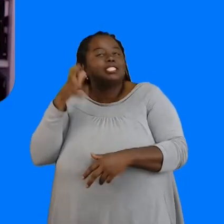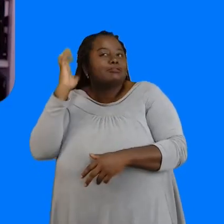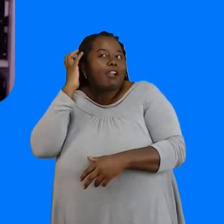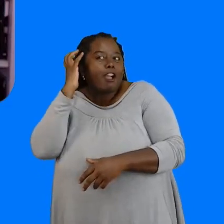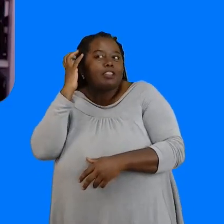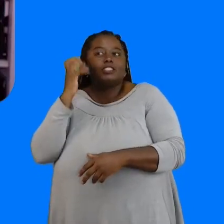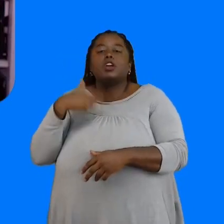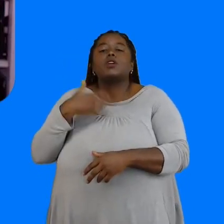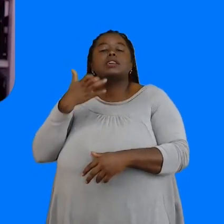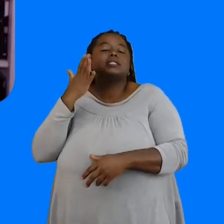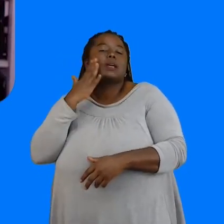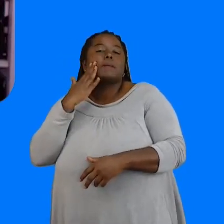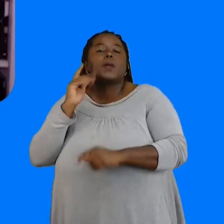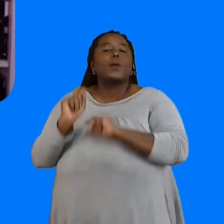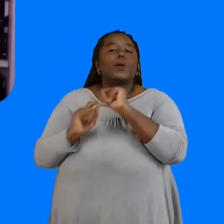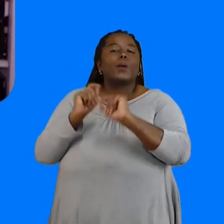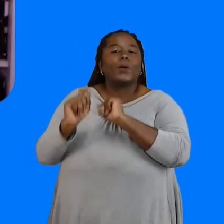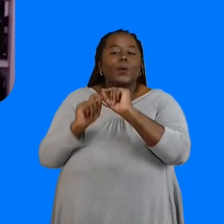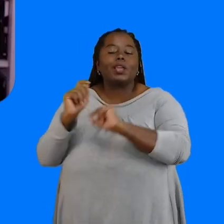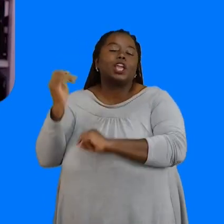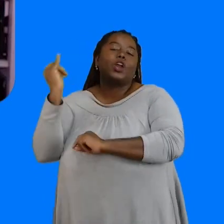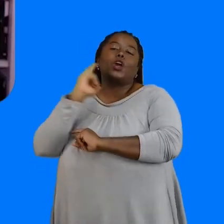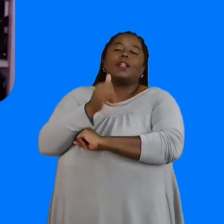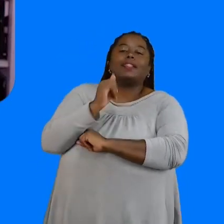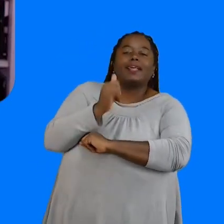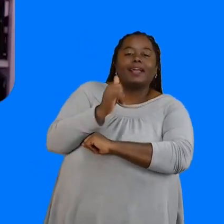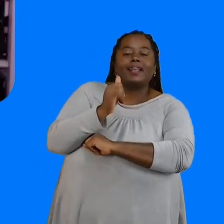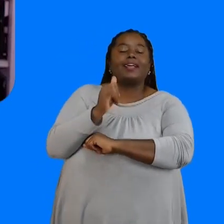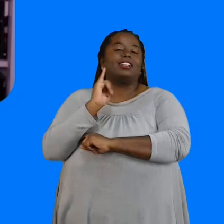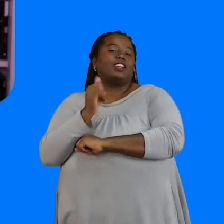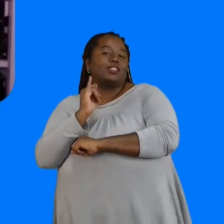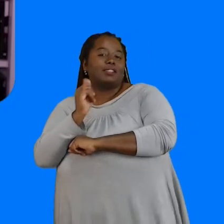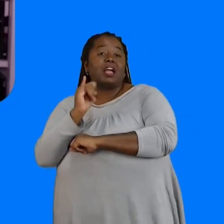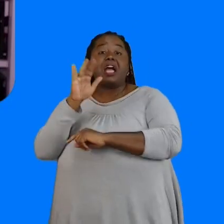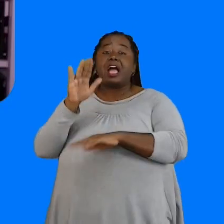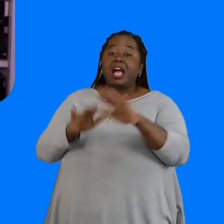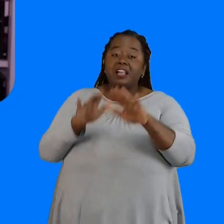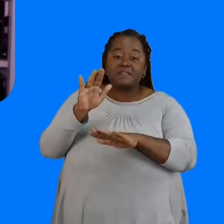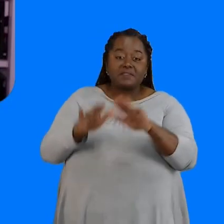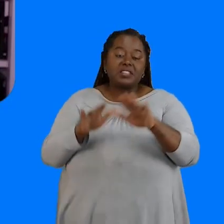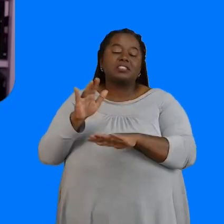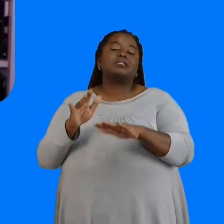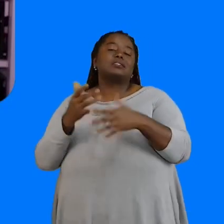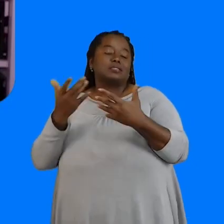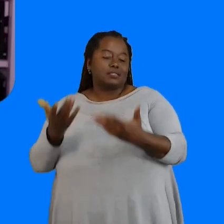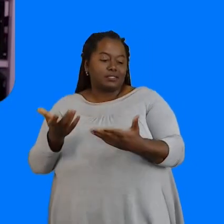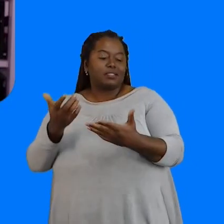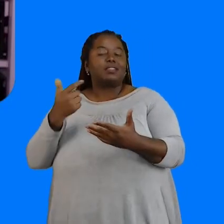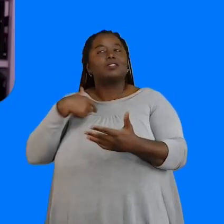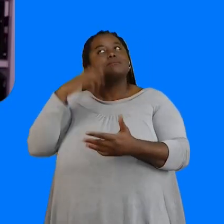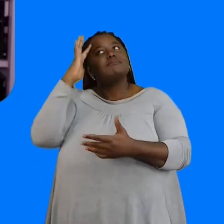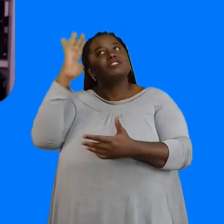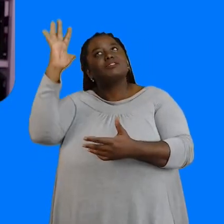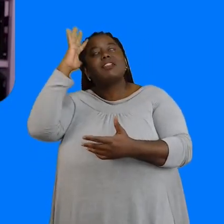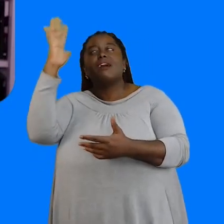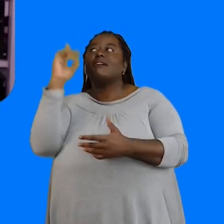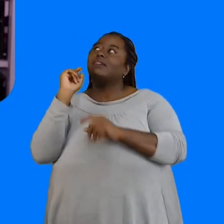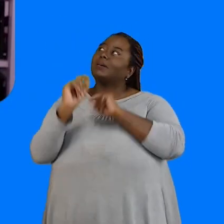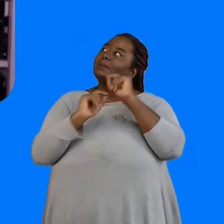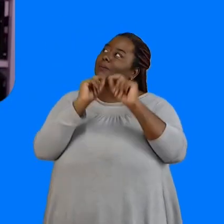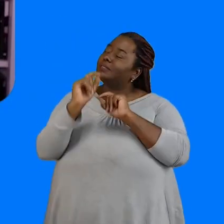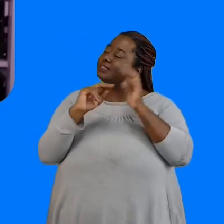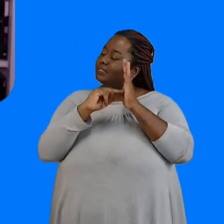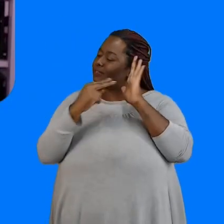sempre o que estava a ser contado, e às vezes até ouvia rádio em línguas diferentes, imaginava o que é que isso